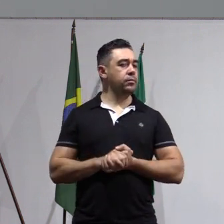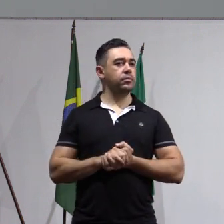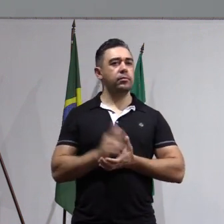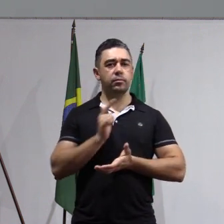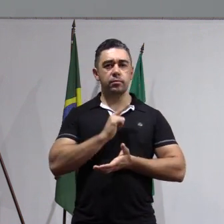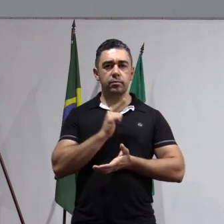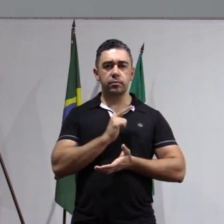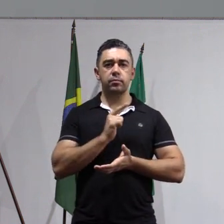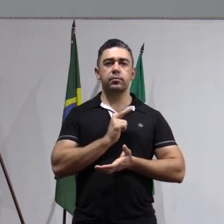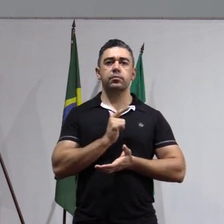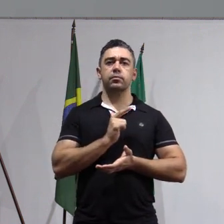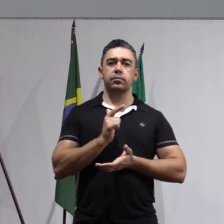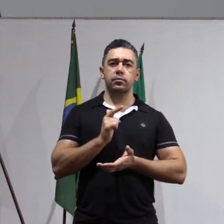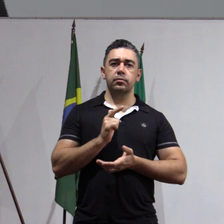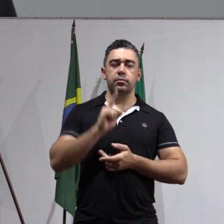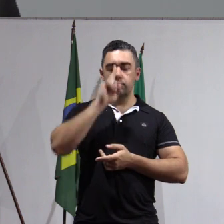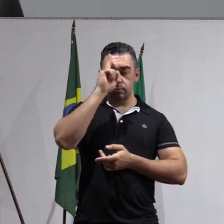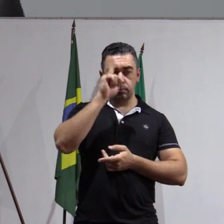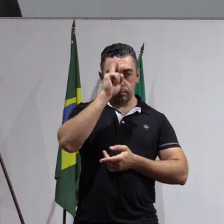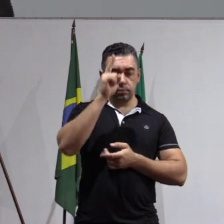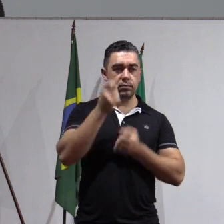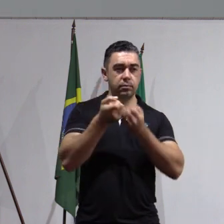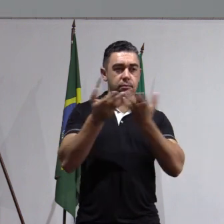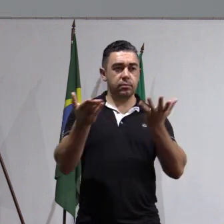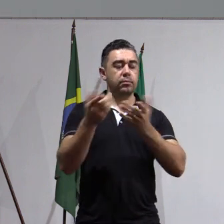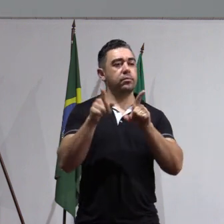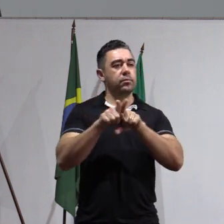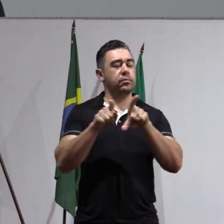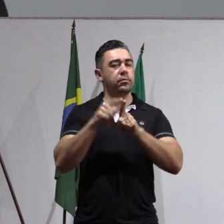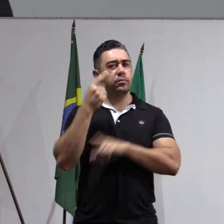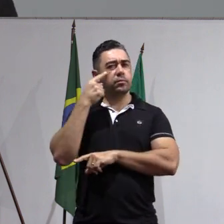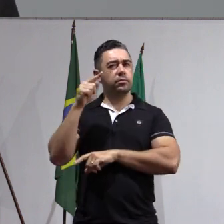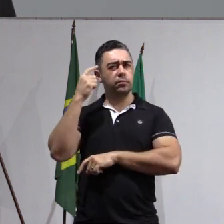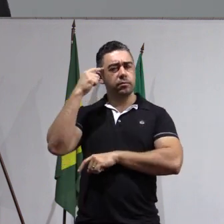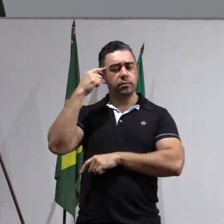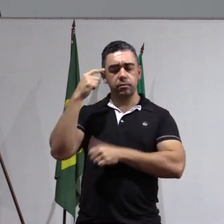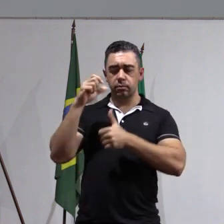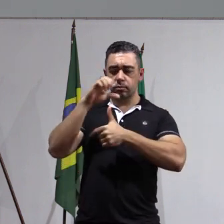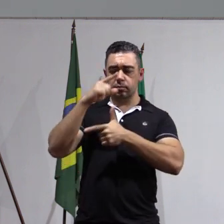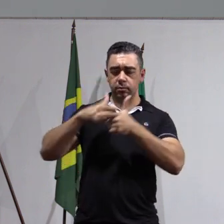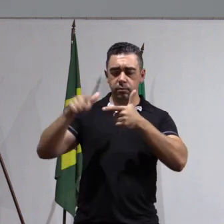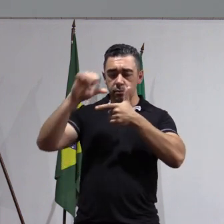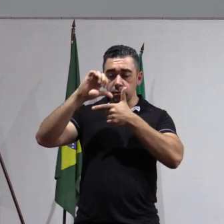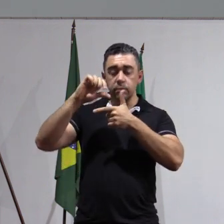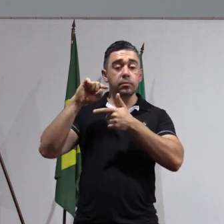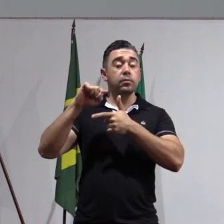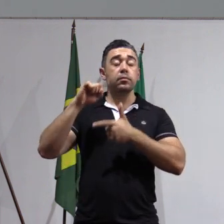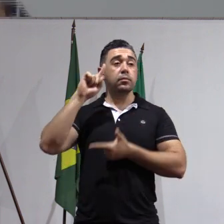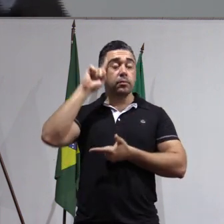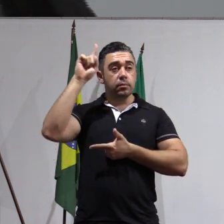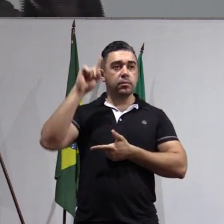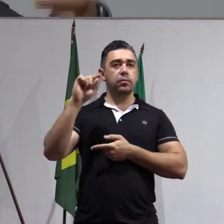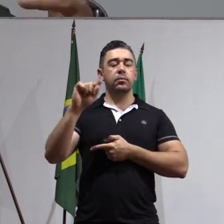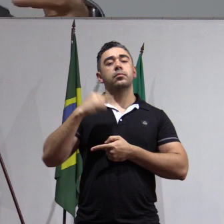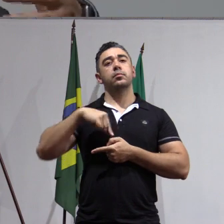lançar réptos, inclusive, à ideia, problematizar a ideia. Acho que temos que prosseguir para